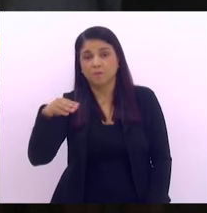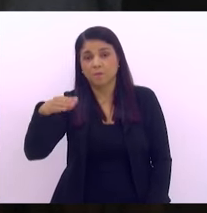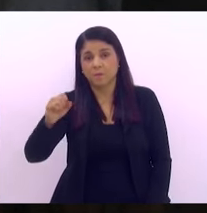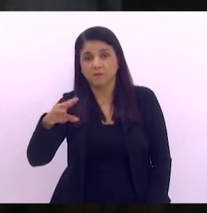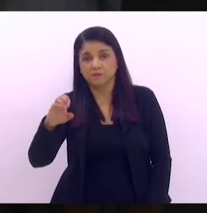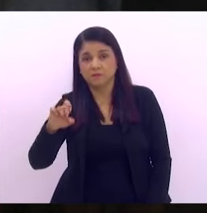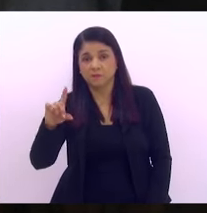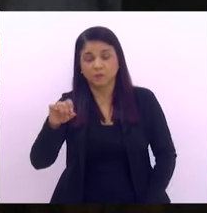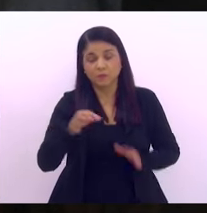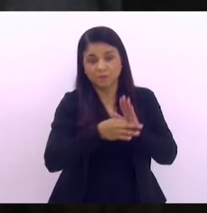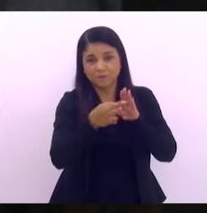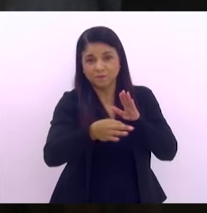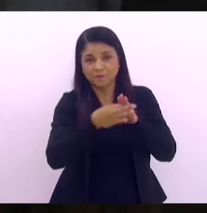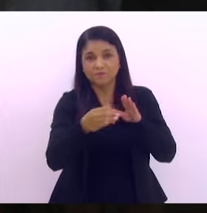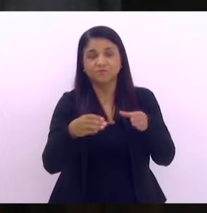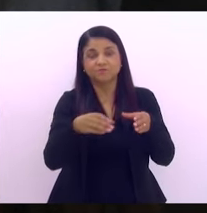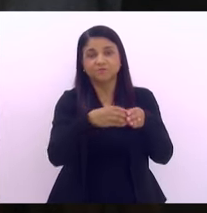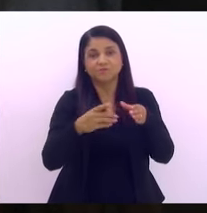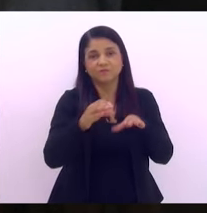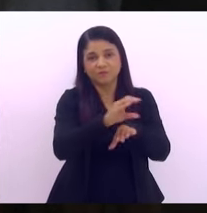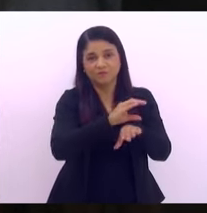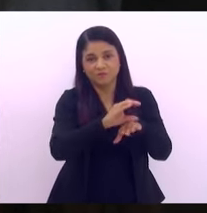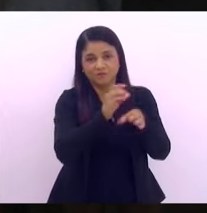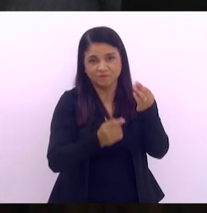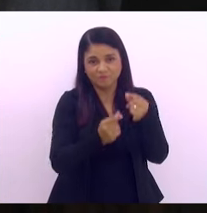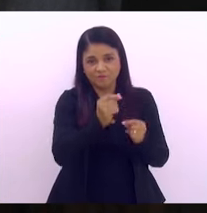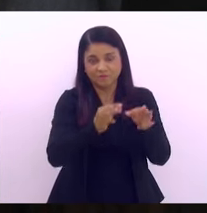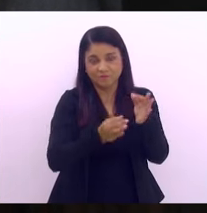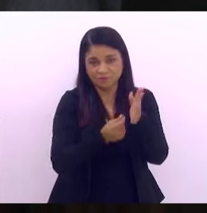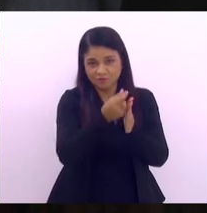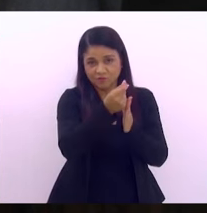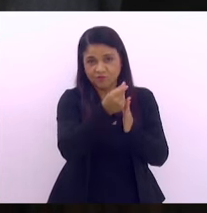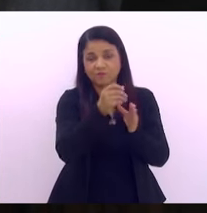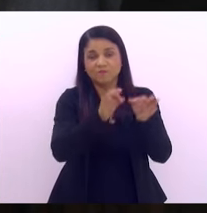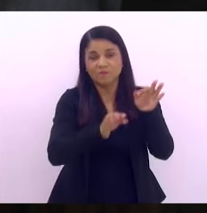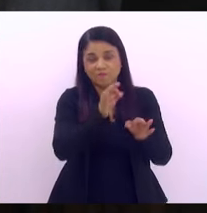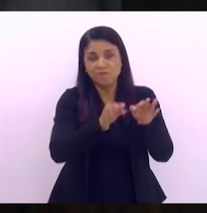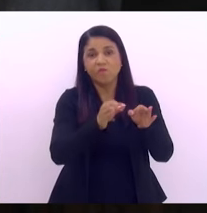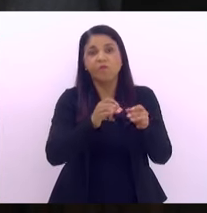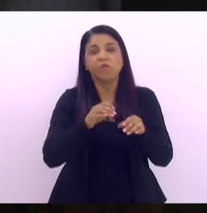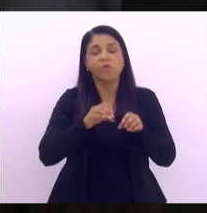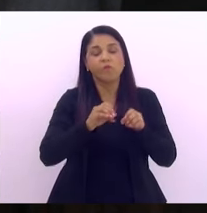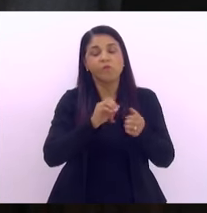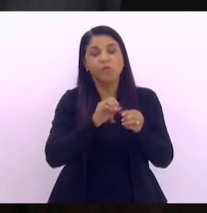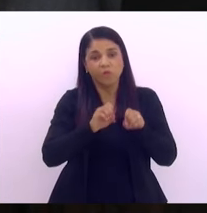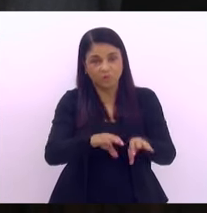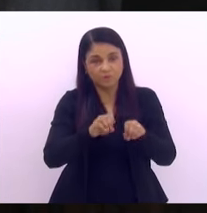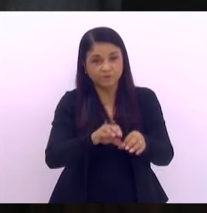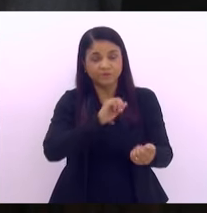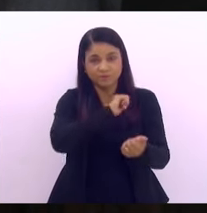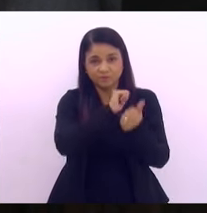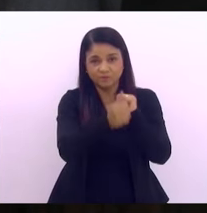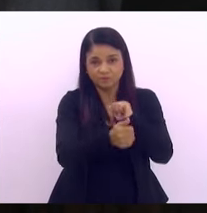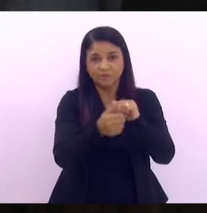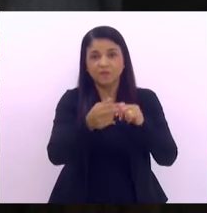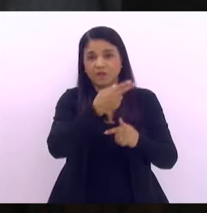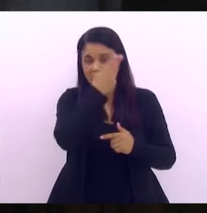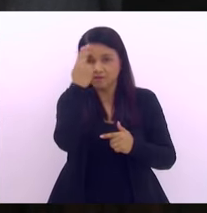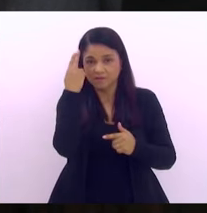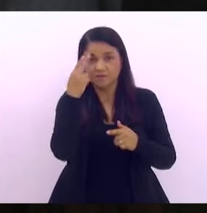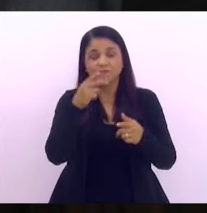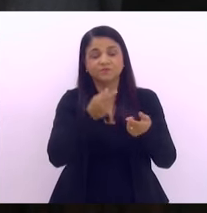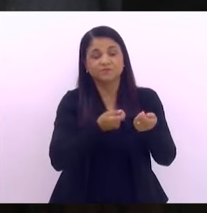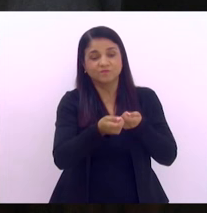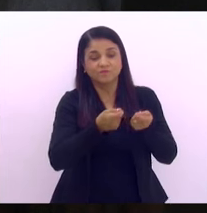pareceres das comissões Constituição e Justiça, de Esporte e Lazer, de Educação, e de Orçamento, Finanças, Fiscalização Financeira